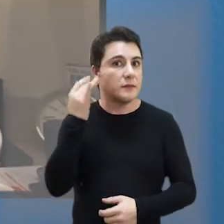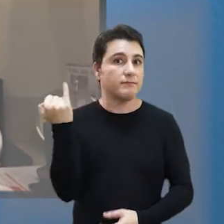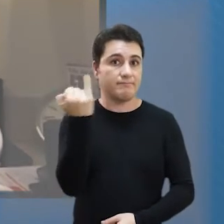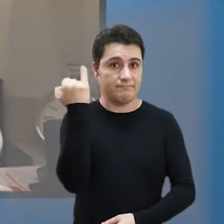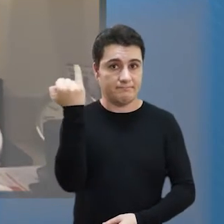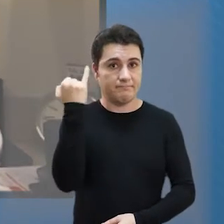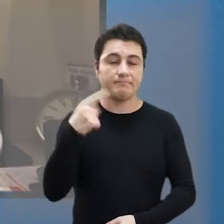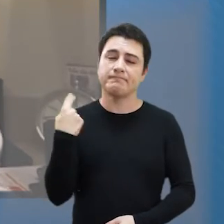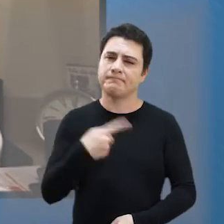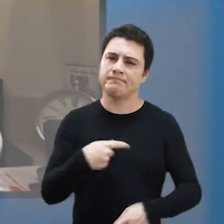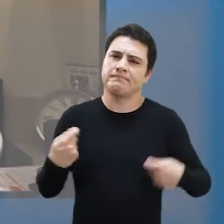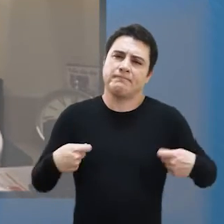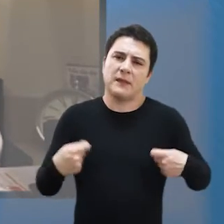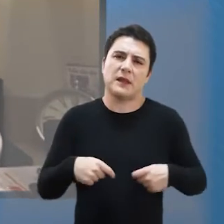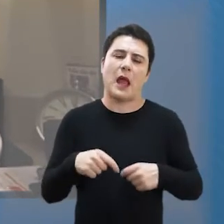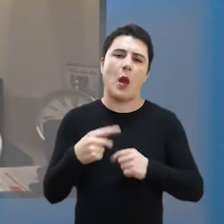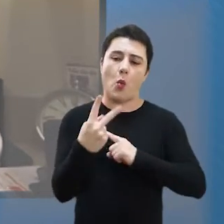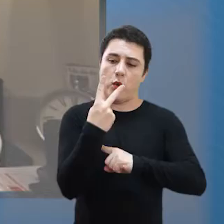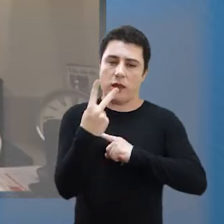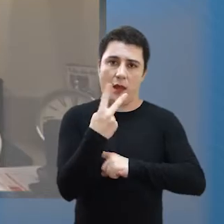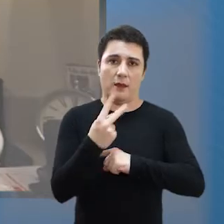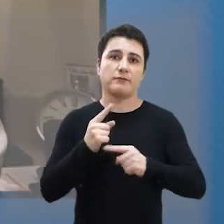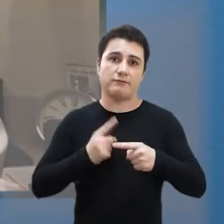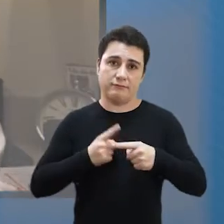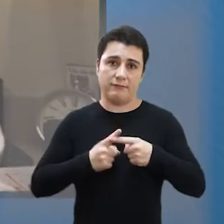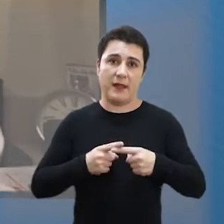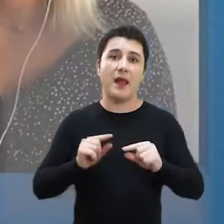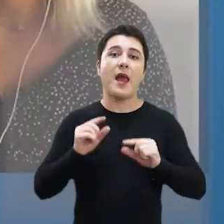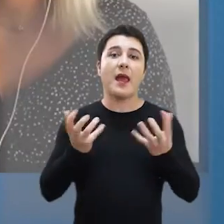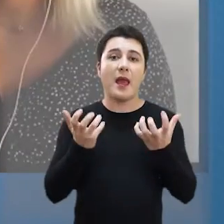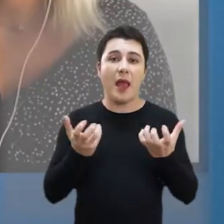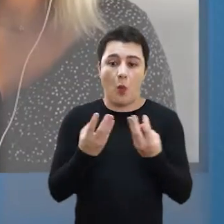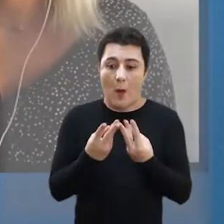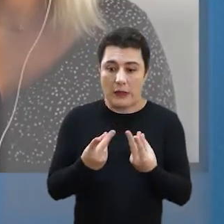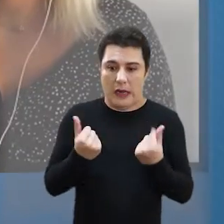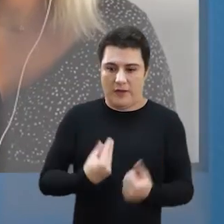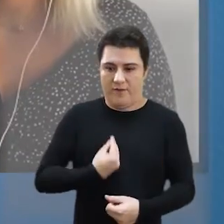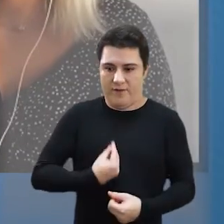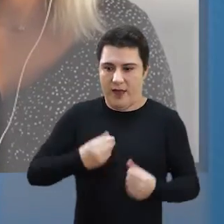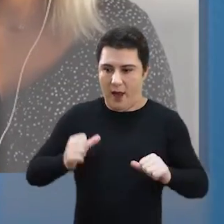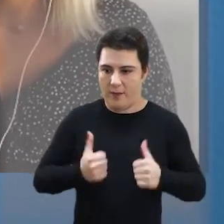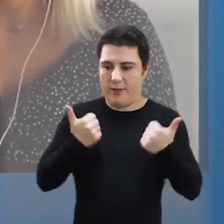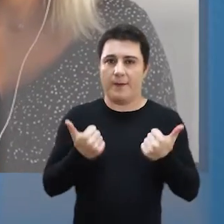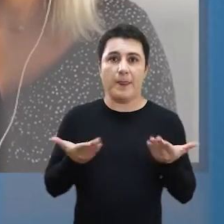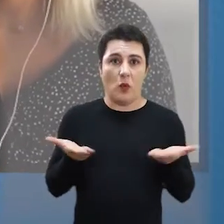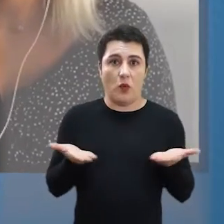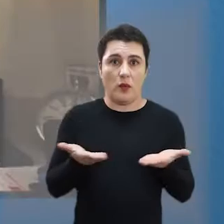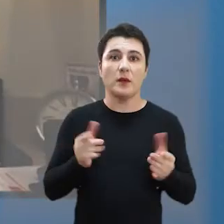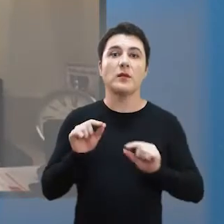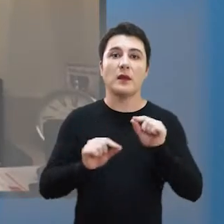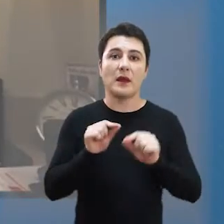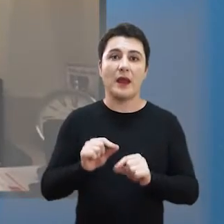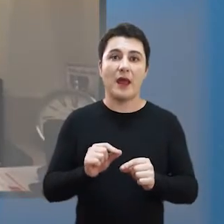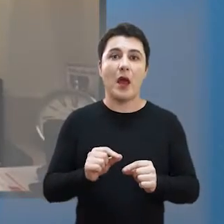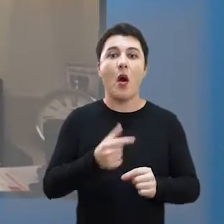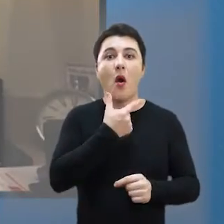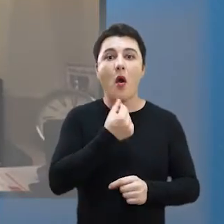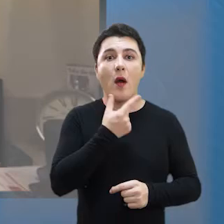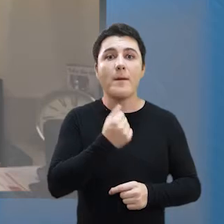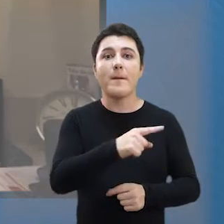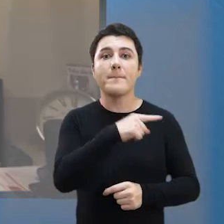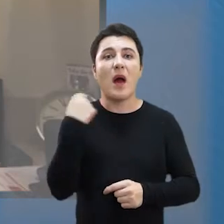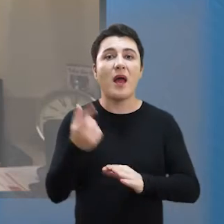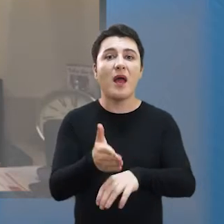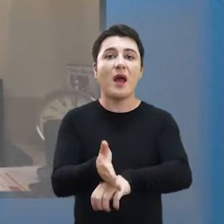que a gente precisa se cuidar para não ter essa qualidade de vida ruim. Hoje já sabe que o homem vive 7 a 8